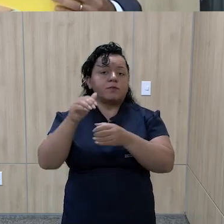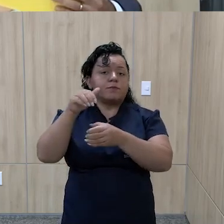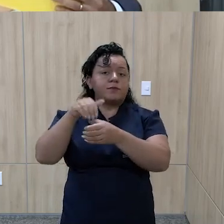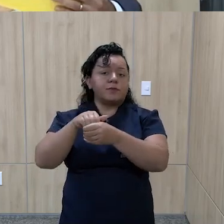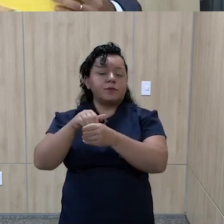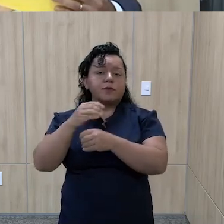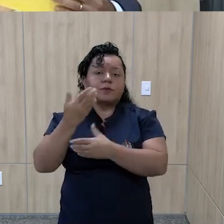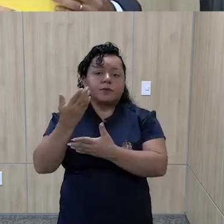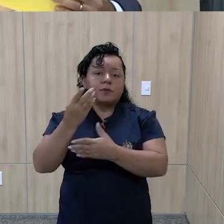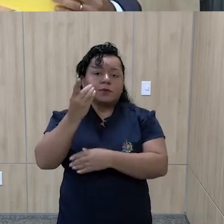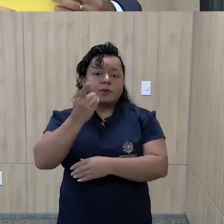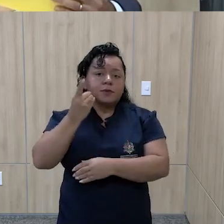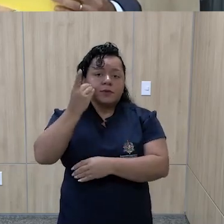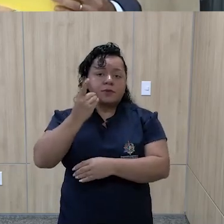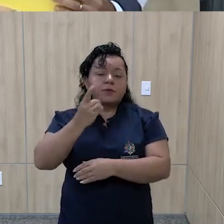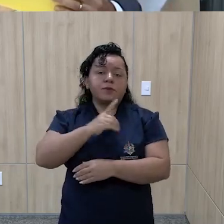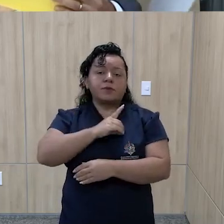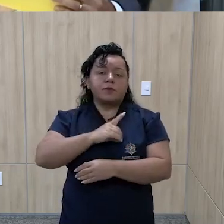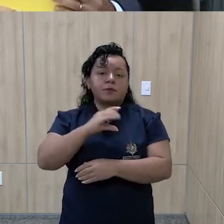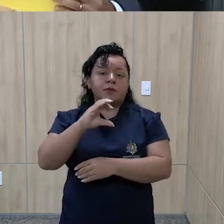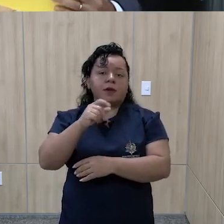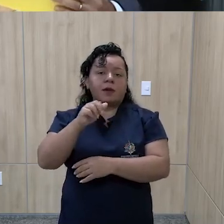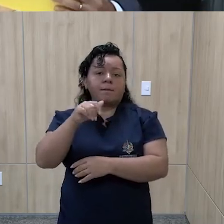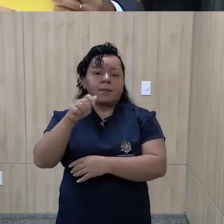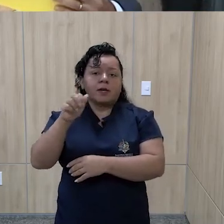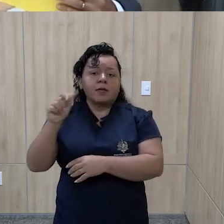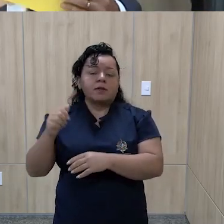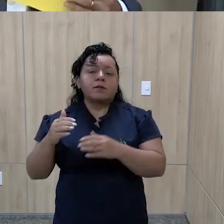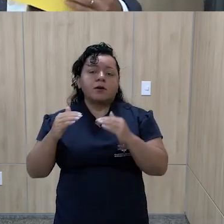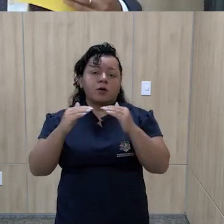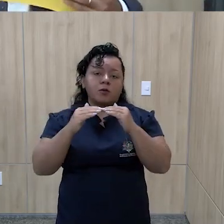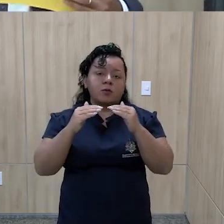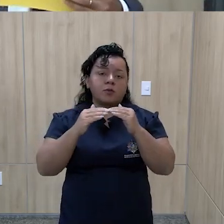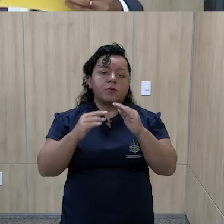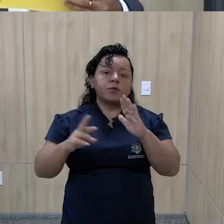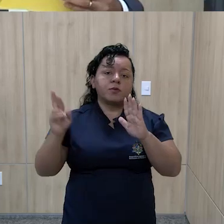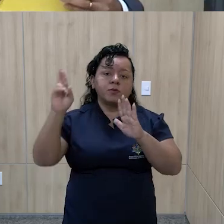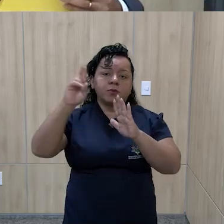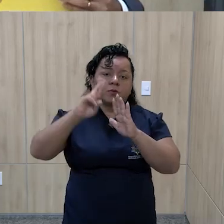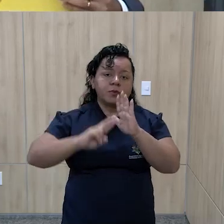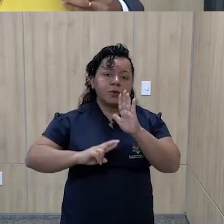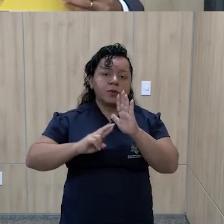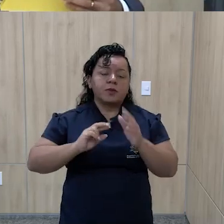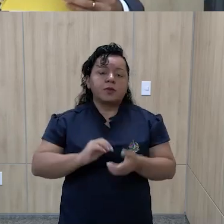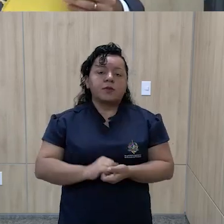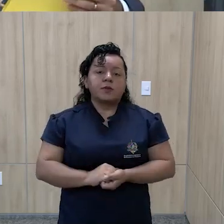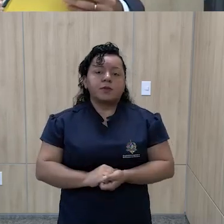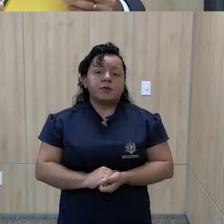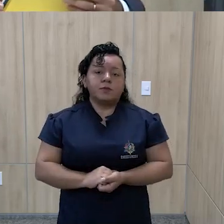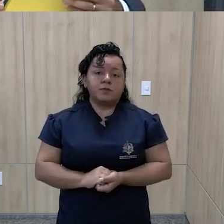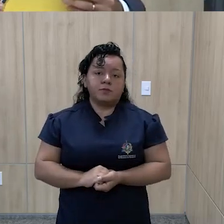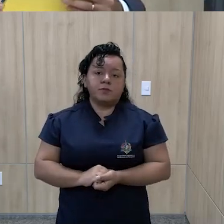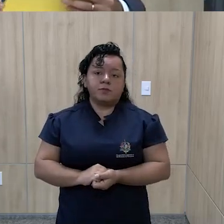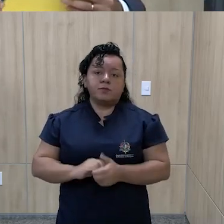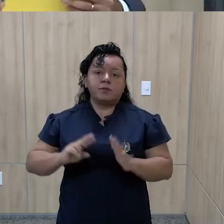voto a deputado delegado Camargo com relator a presidência acompanha